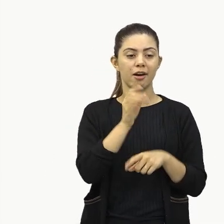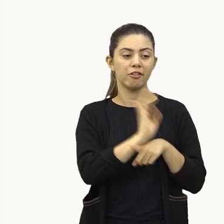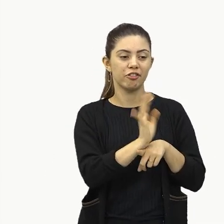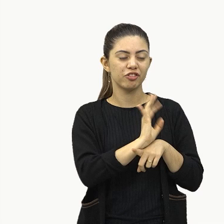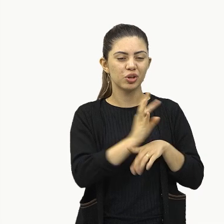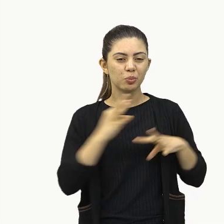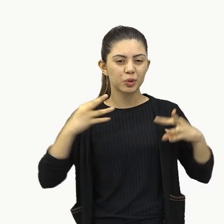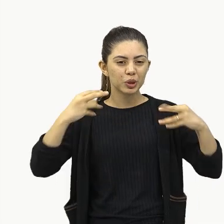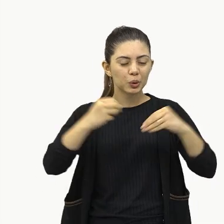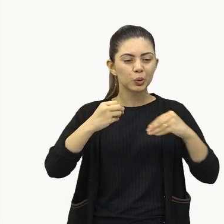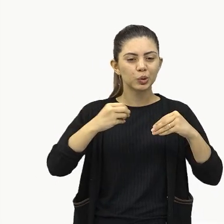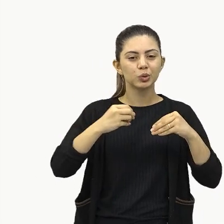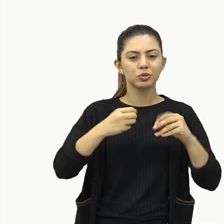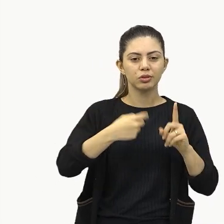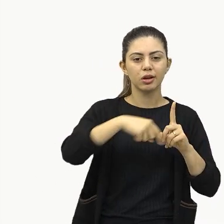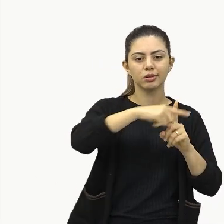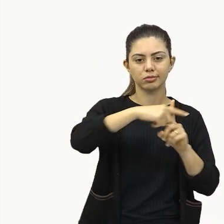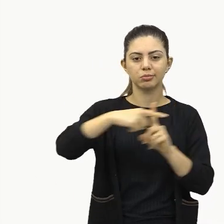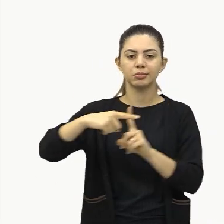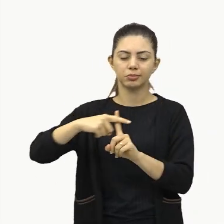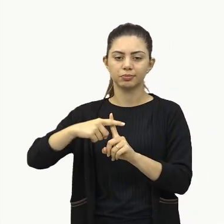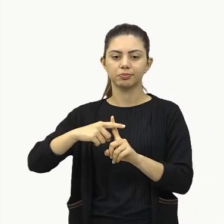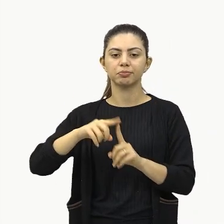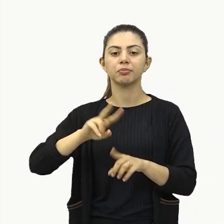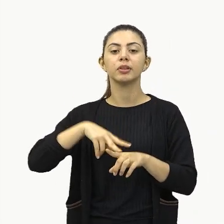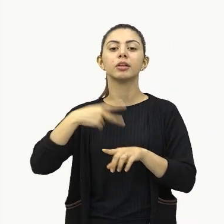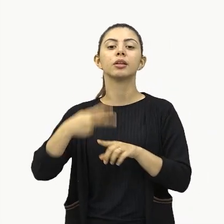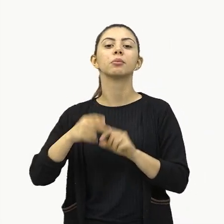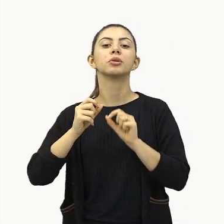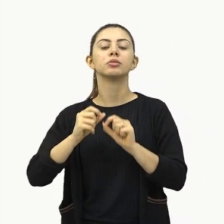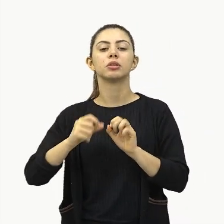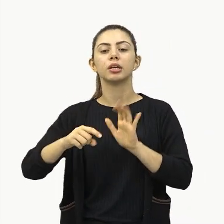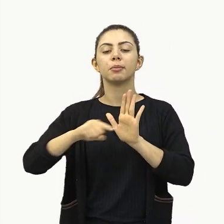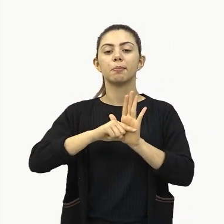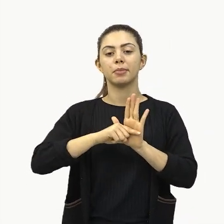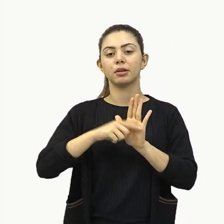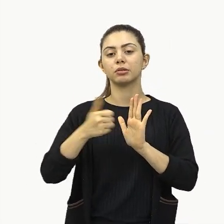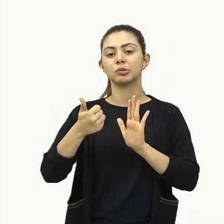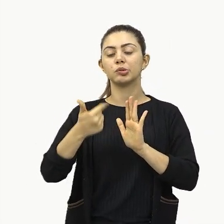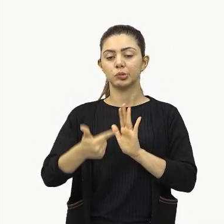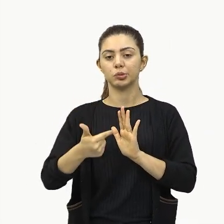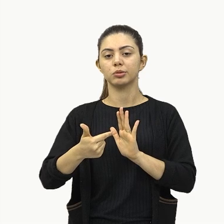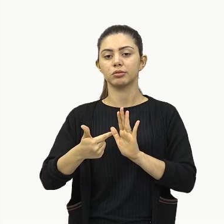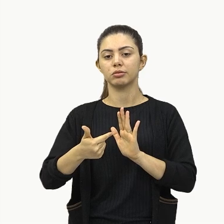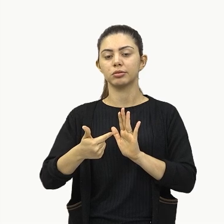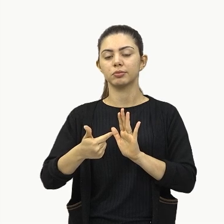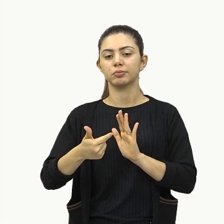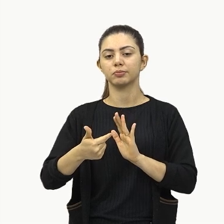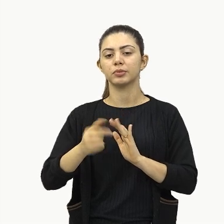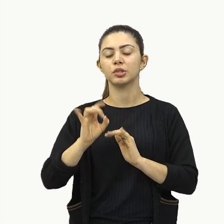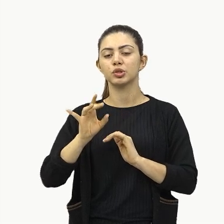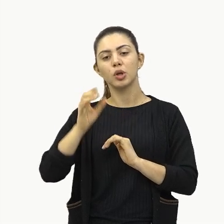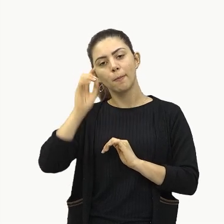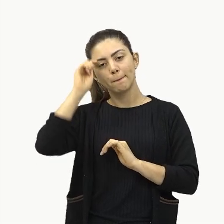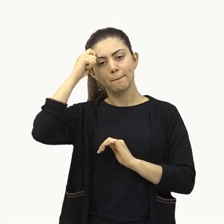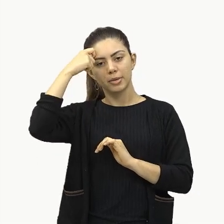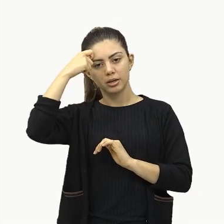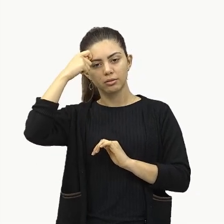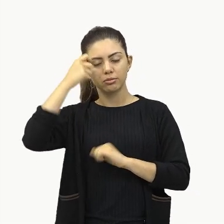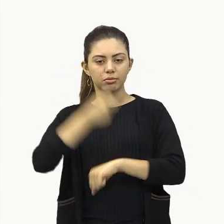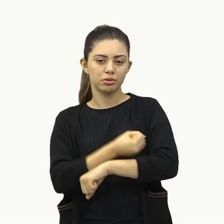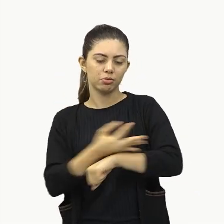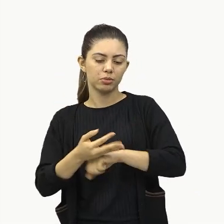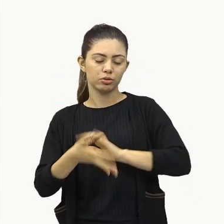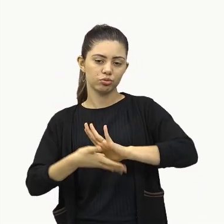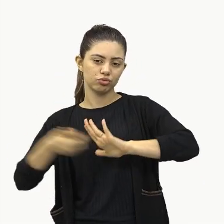tem, ok? E vamos tirar desses filmes, aí da coleção, somente o preto e branco. O que